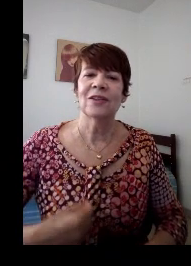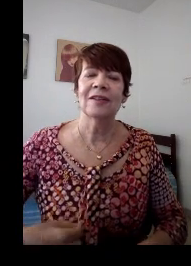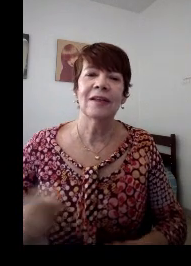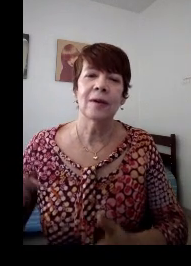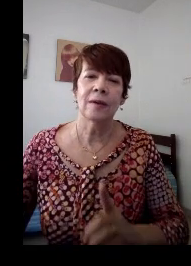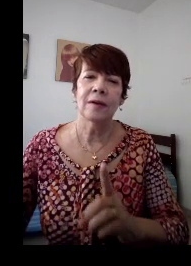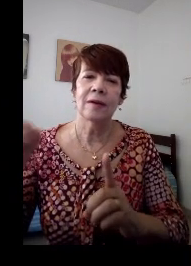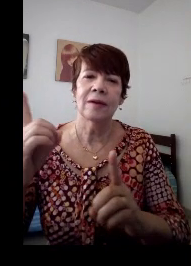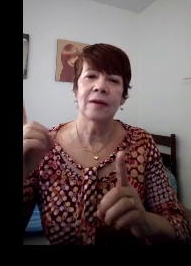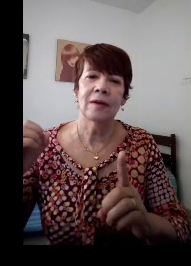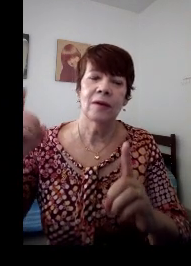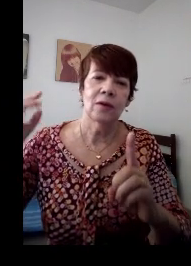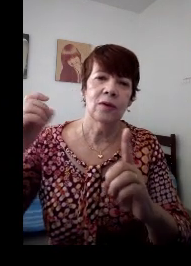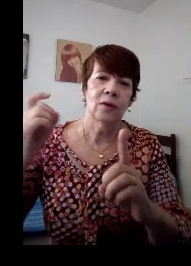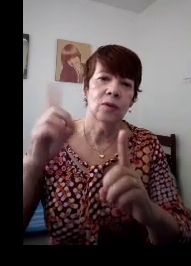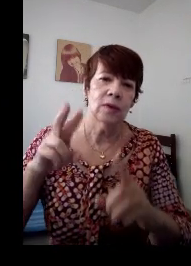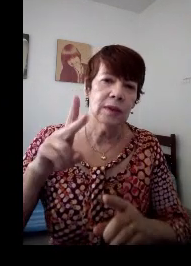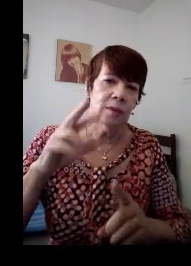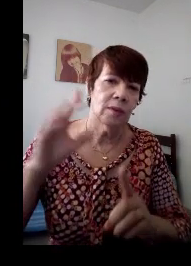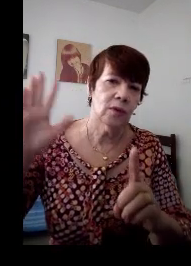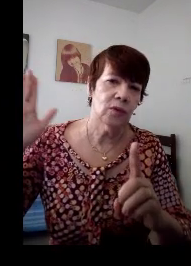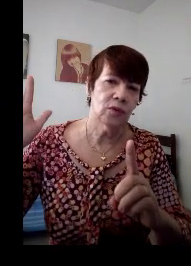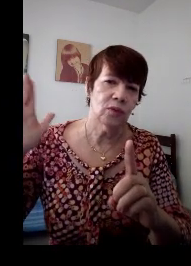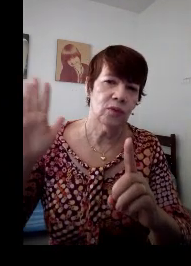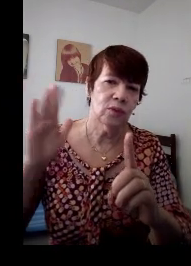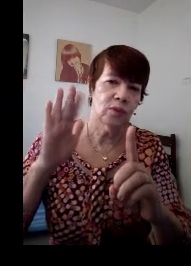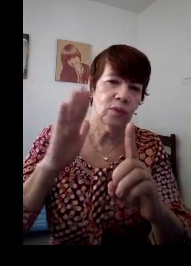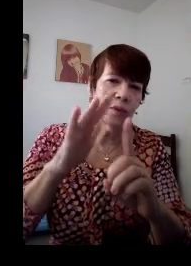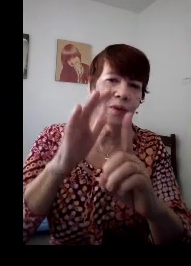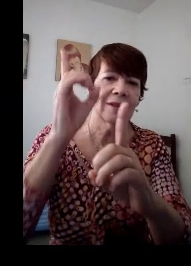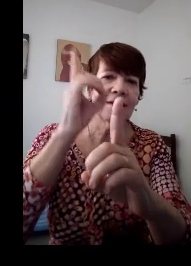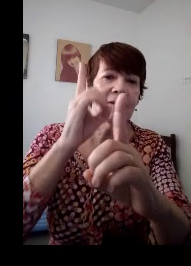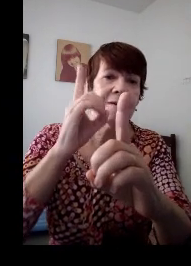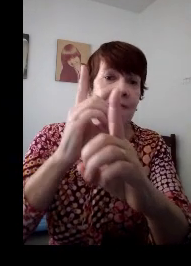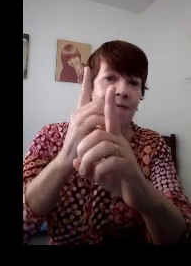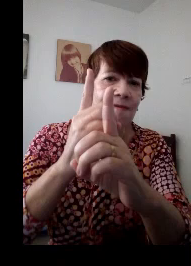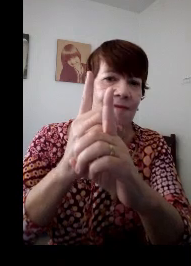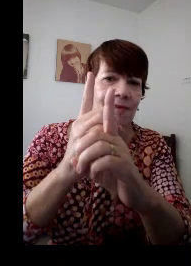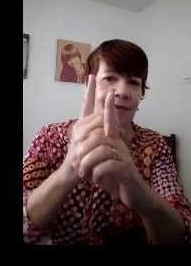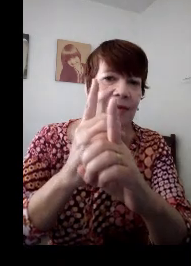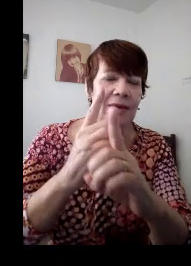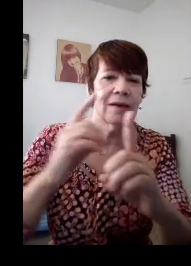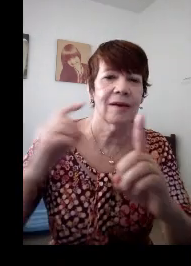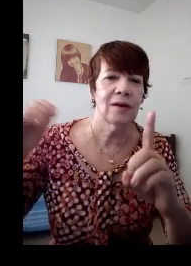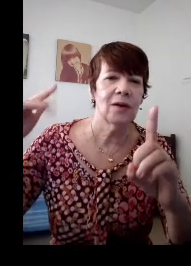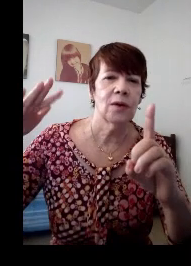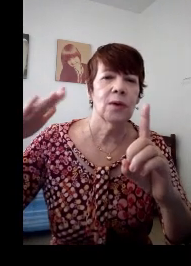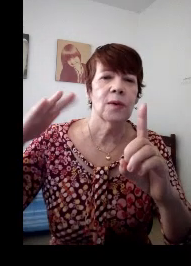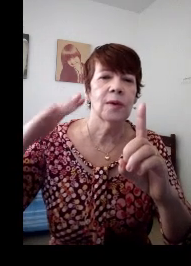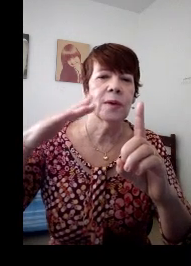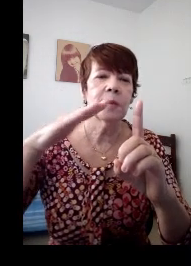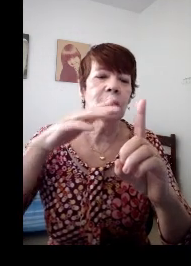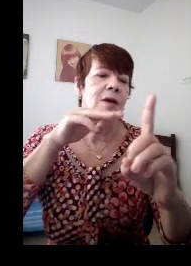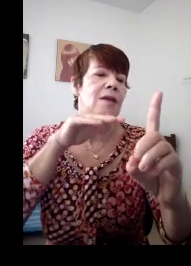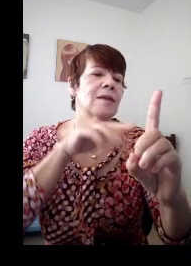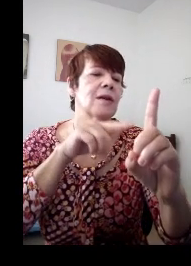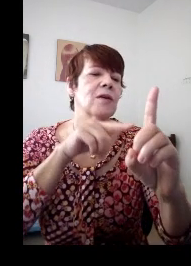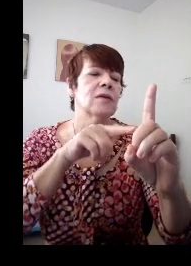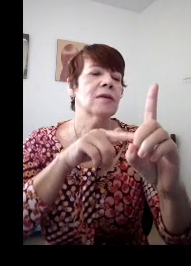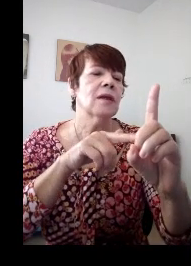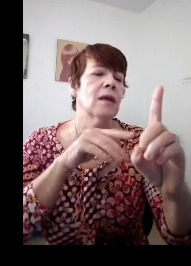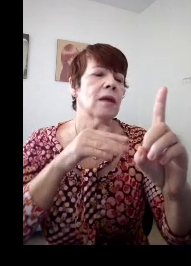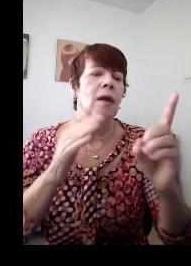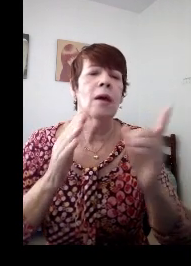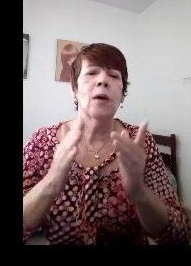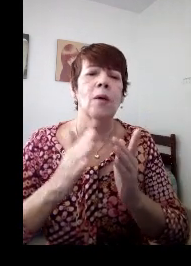com seus irmãos. Quando seus irmãos eles vão até ele, né? E pedem perdão